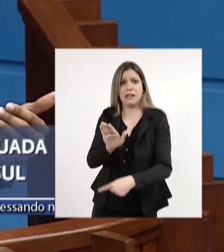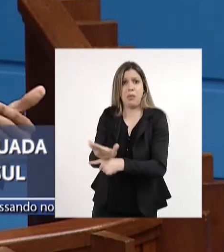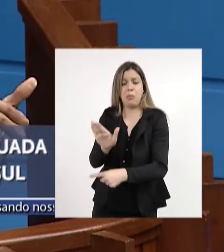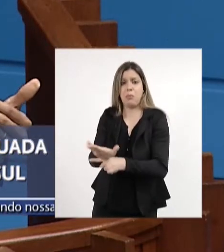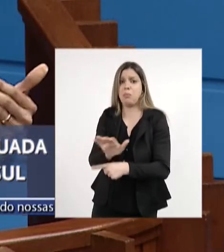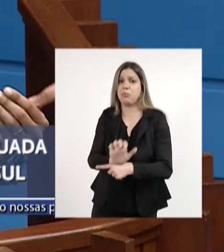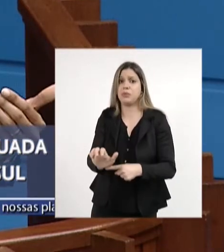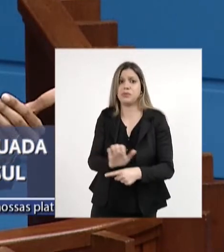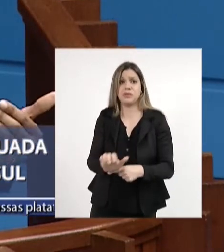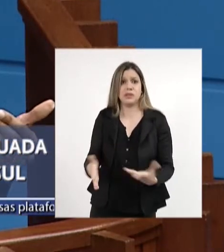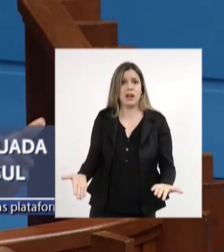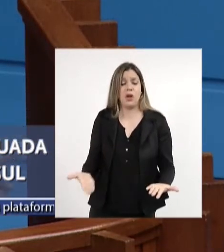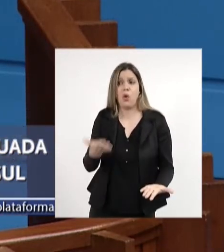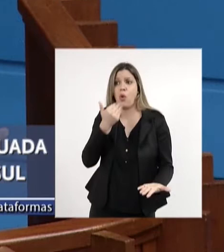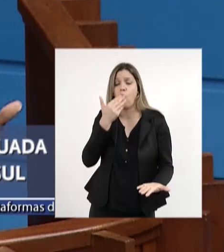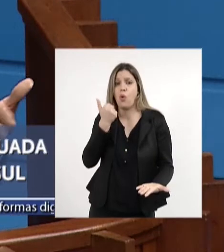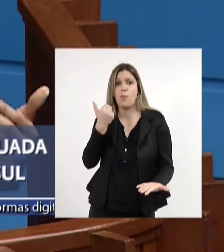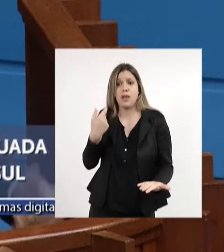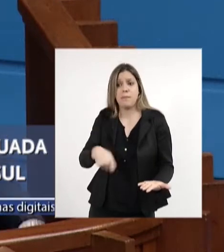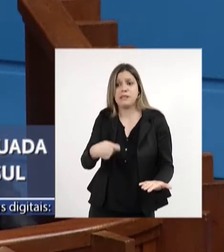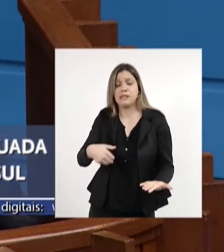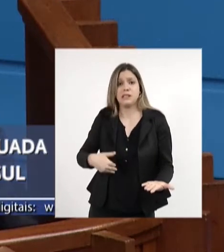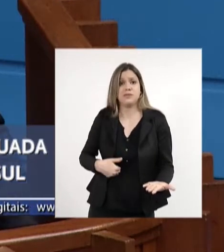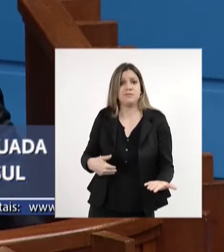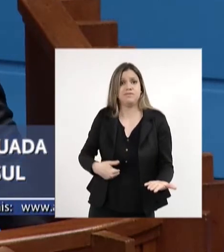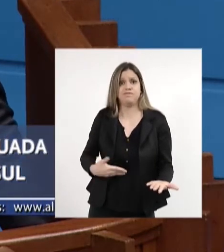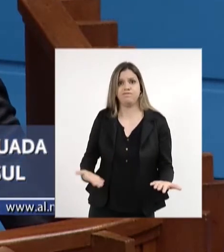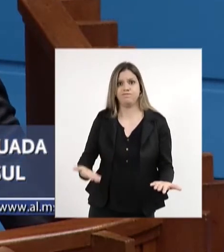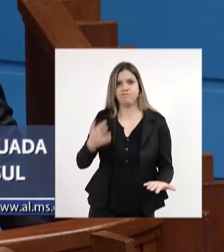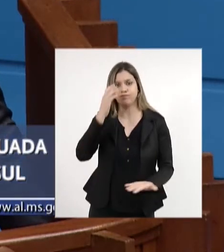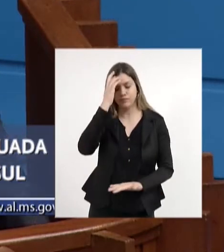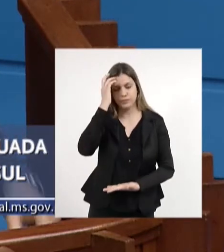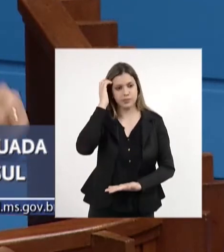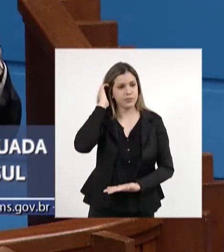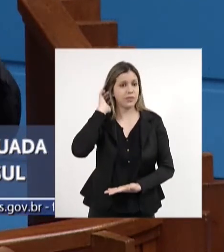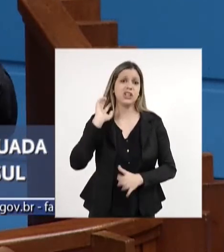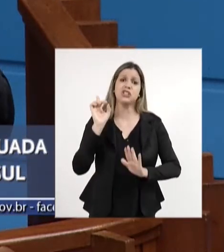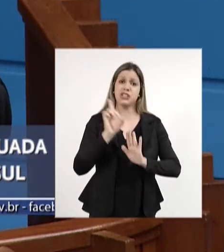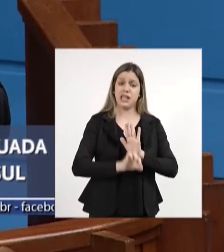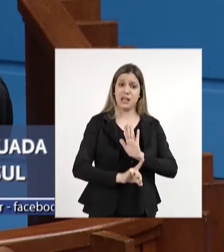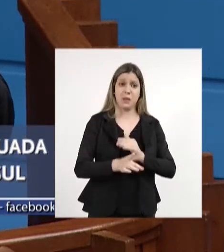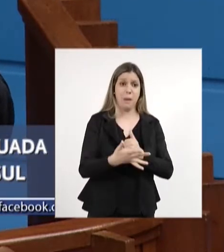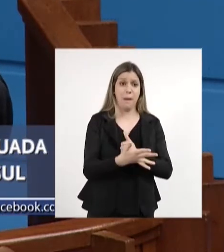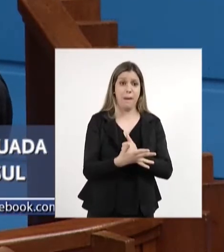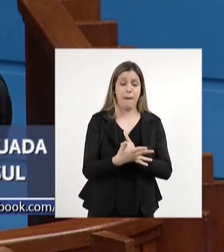estatal para se alimentar, para fazer jus a esse direito básico.